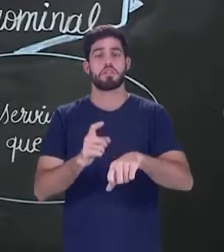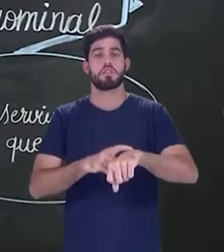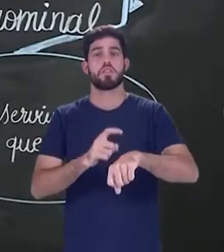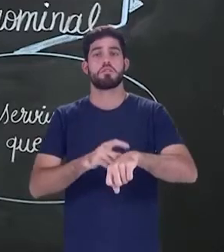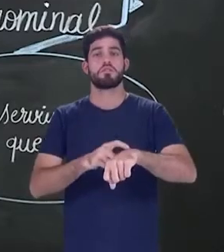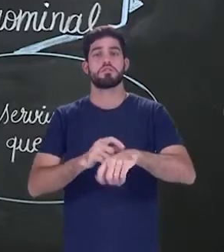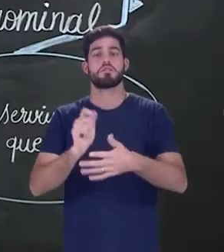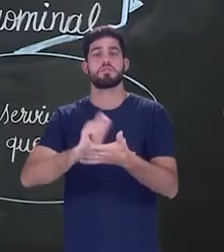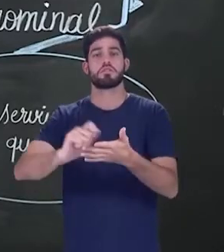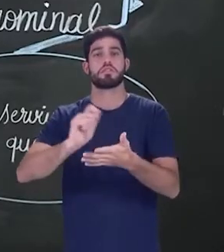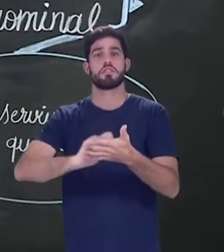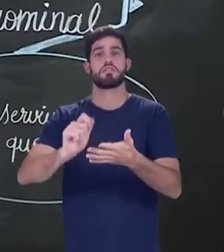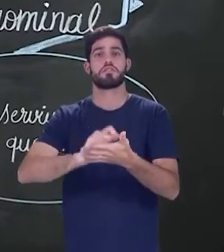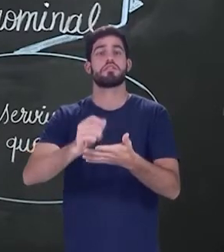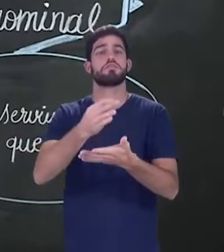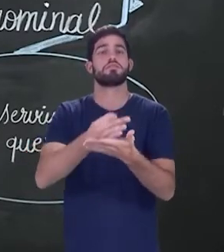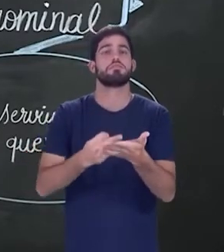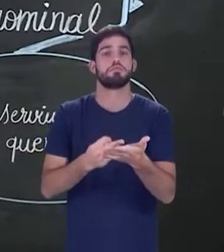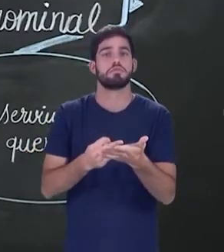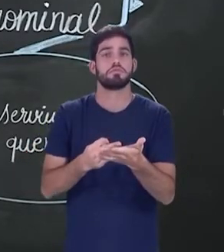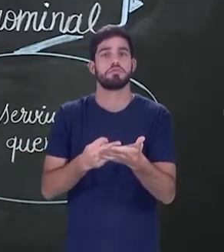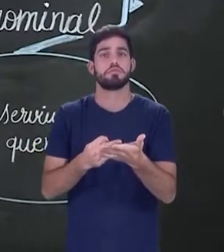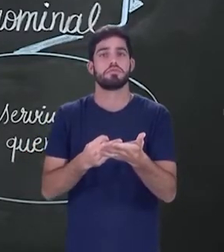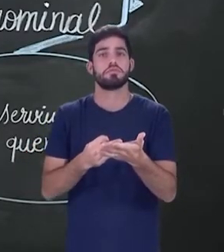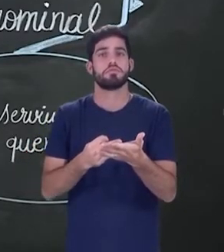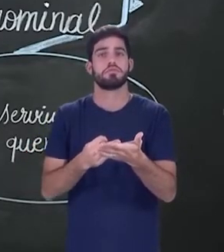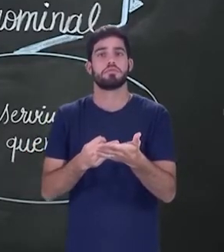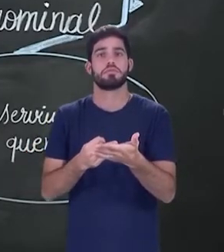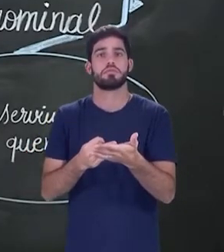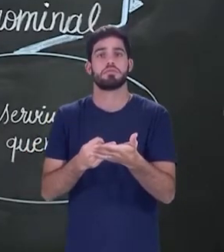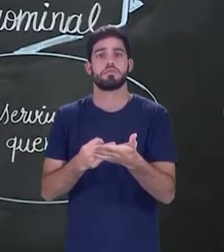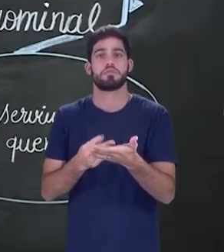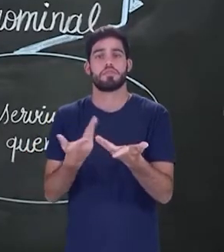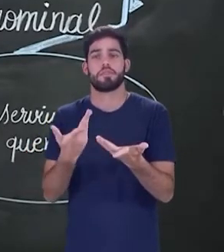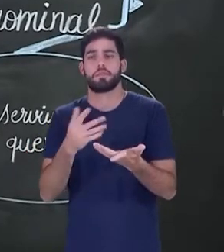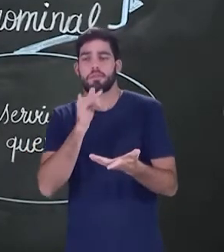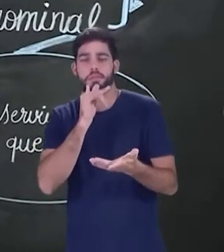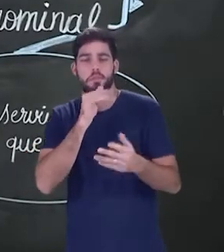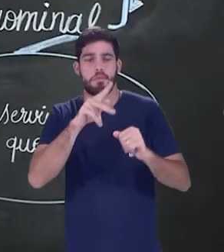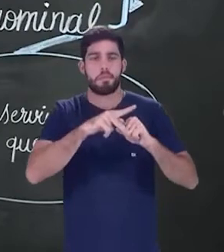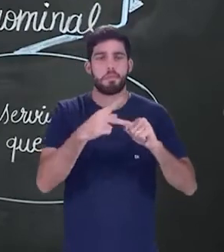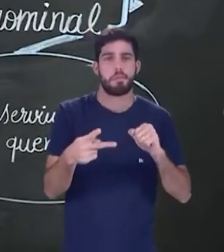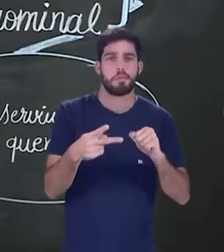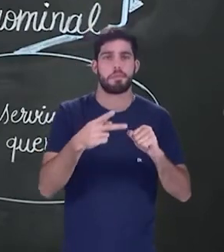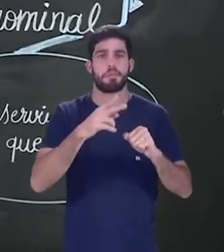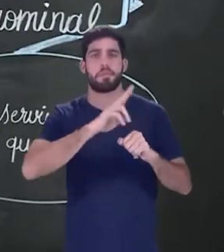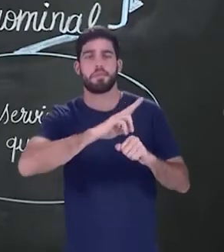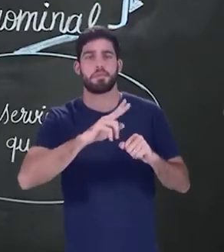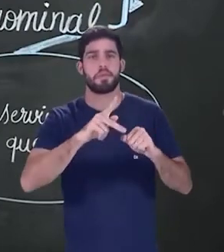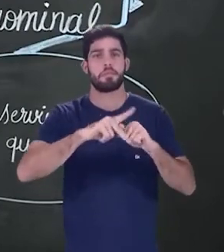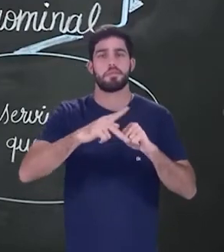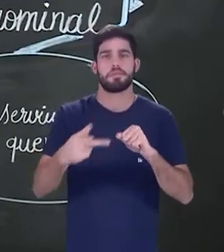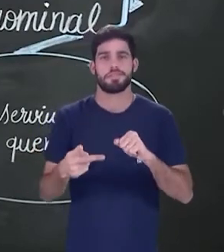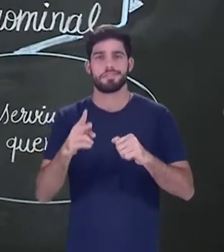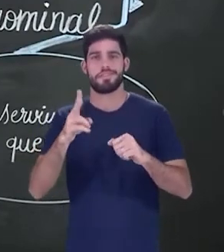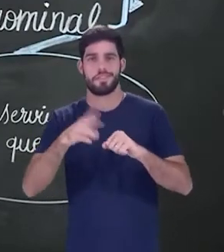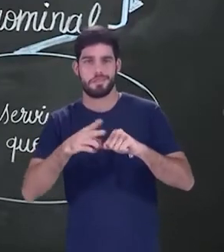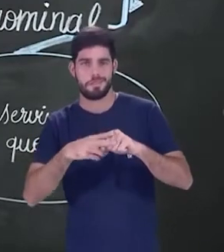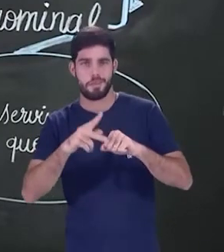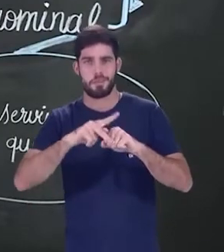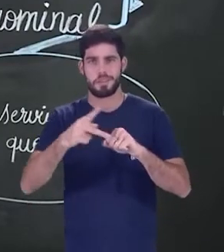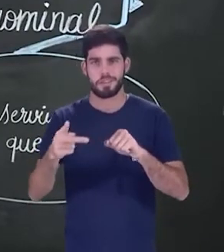texto, você não pensa antes se você vai colocar um predicado nominal, um predicado verbal ou um predicado verbo nominal. Isso surge